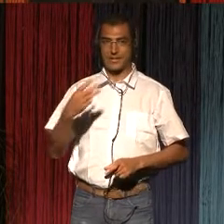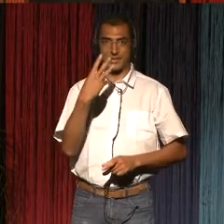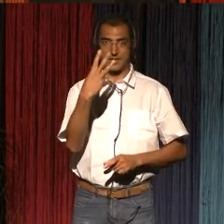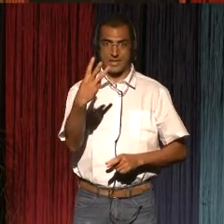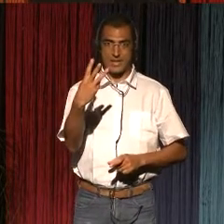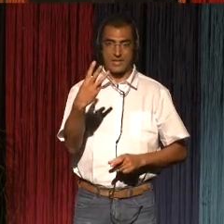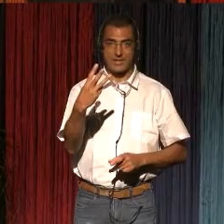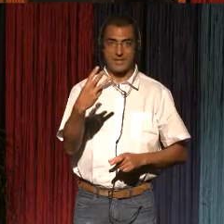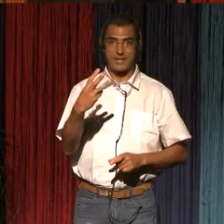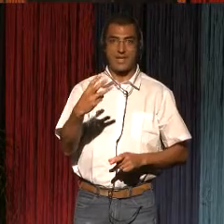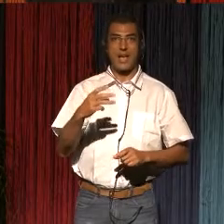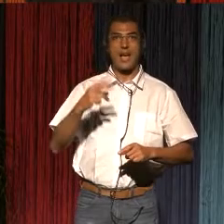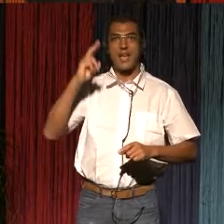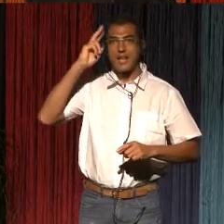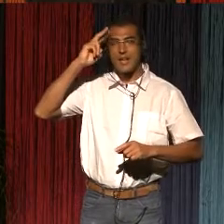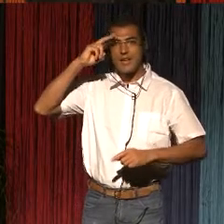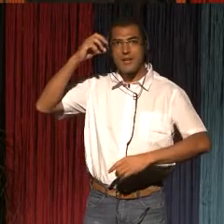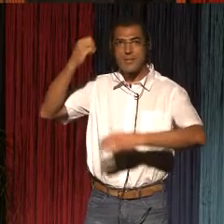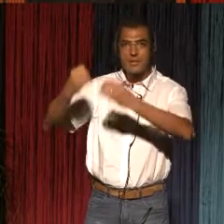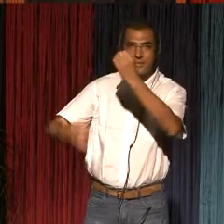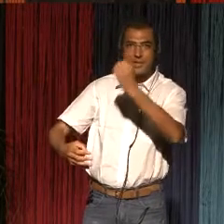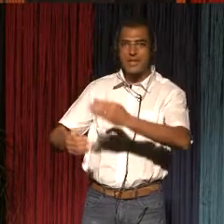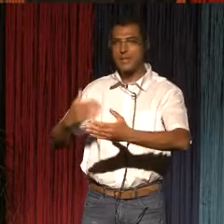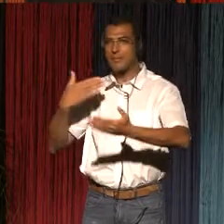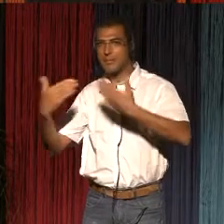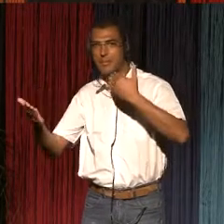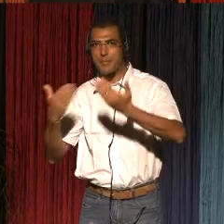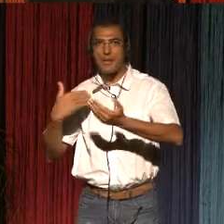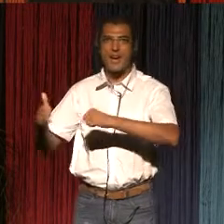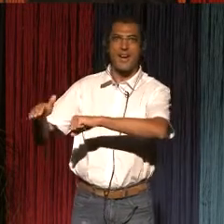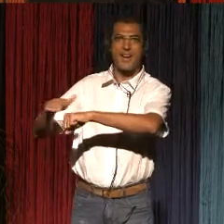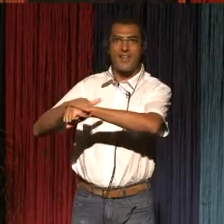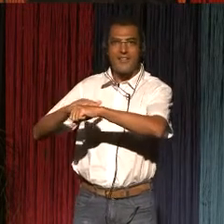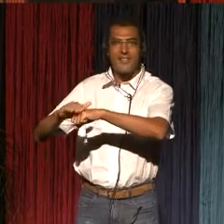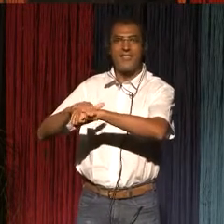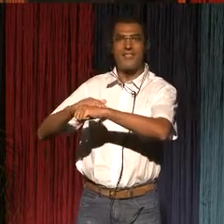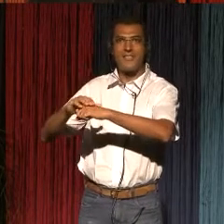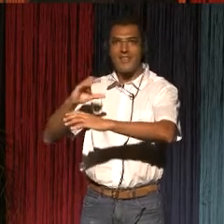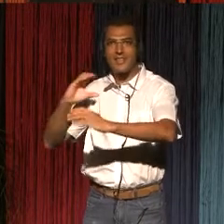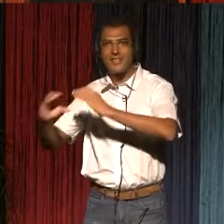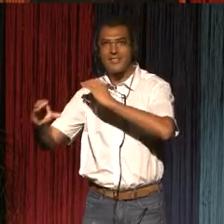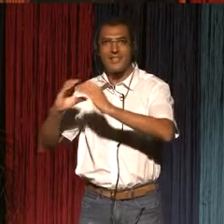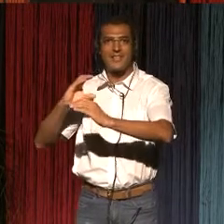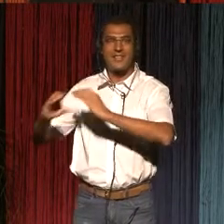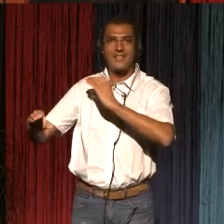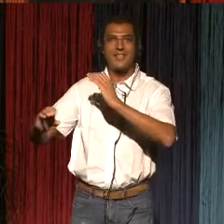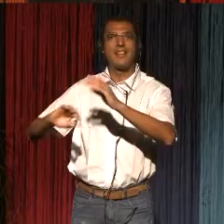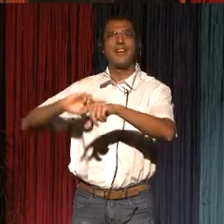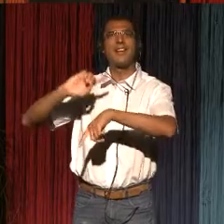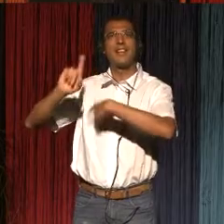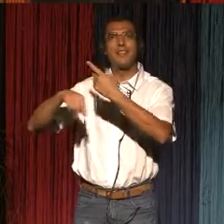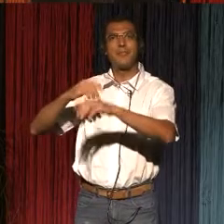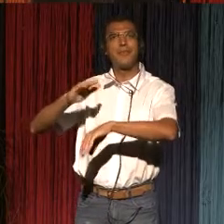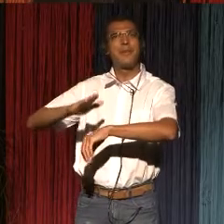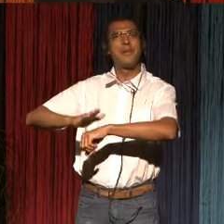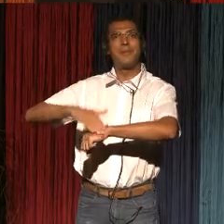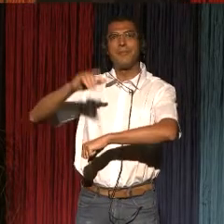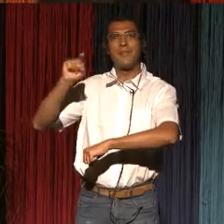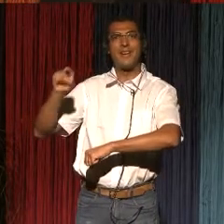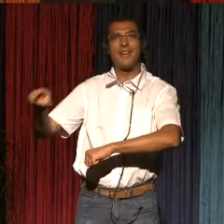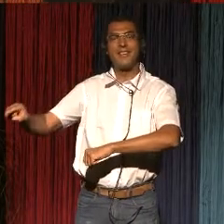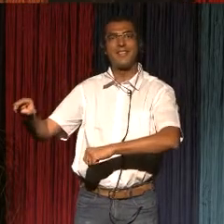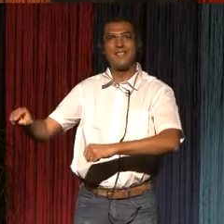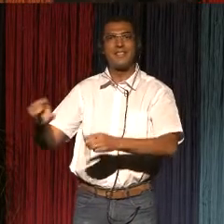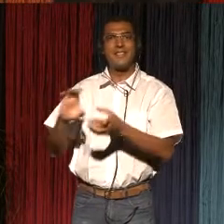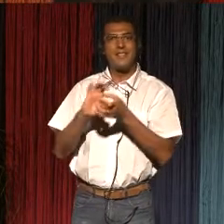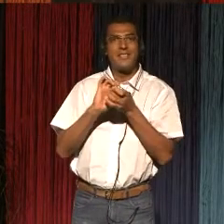a interação, maior o diálogo entre o contador de história e as crianças, mais vai ser o engajamento ativo das